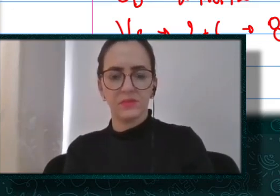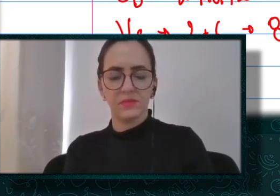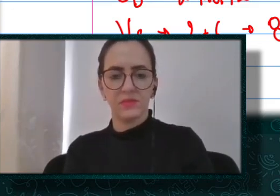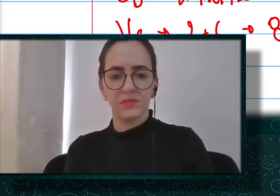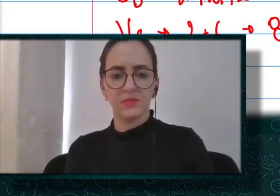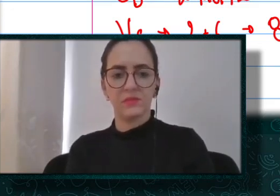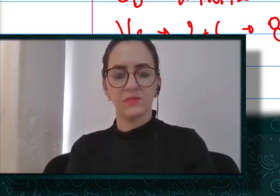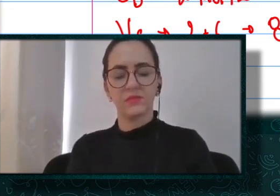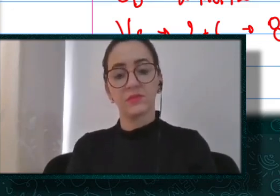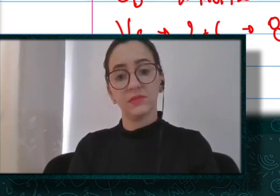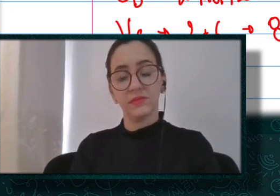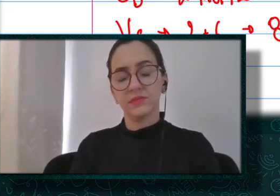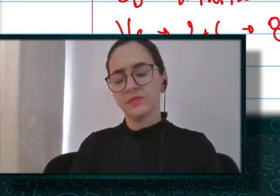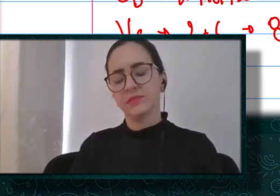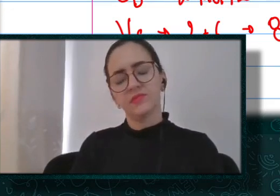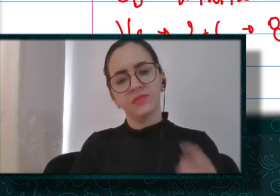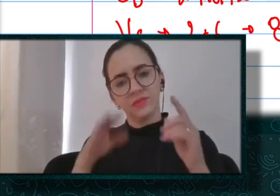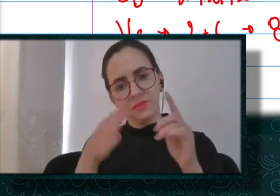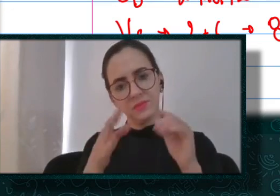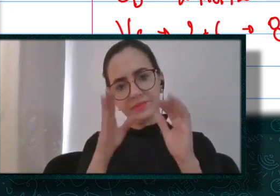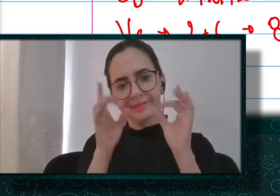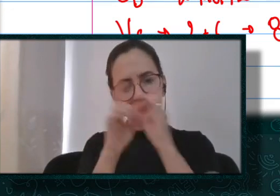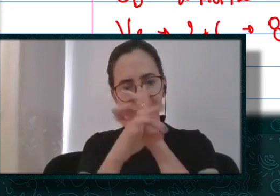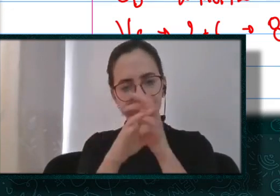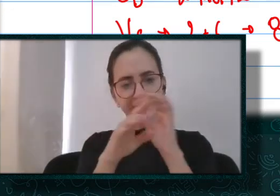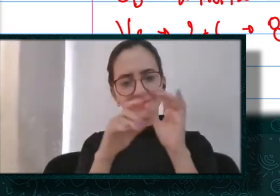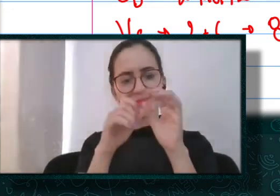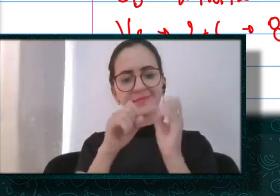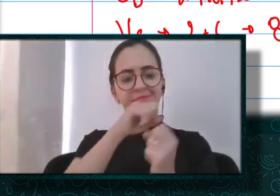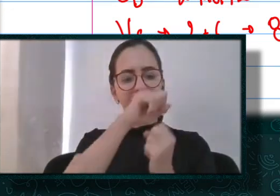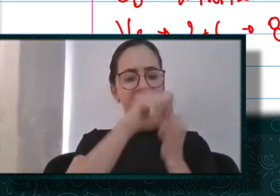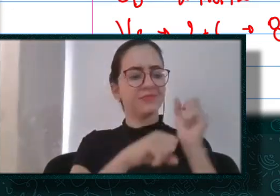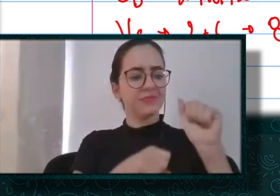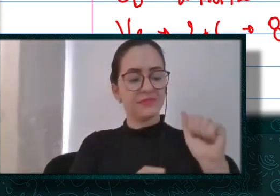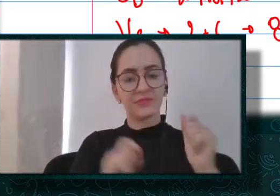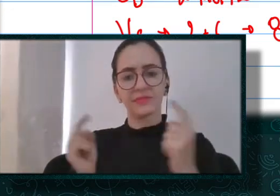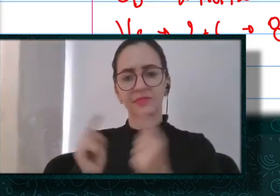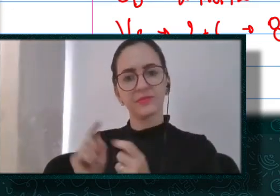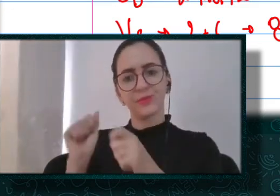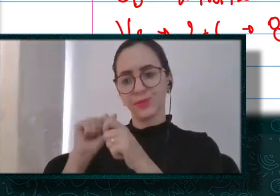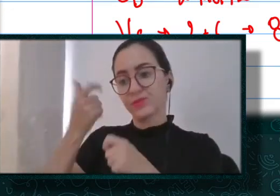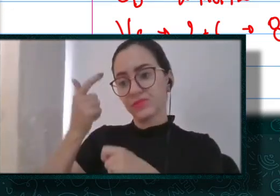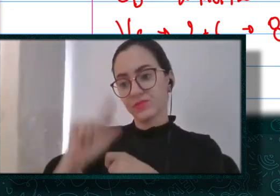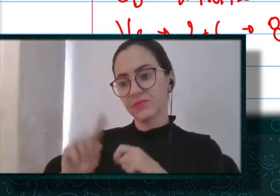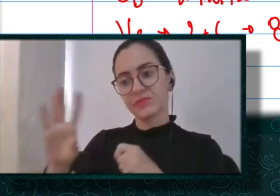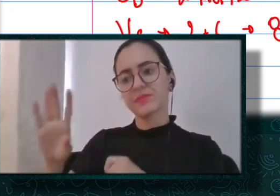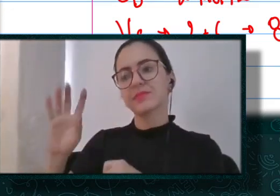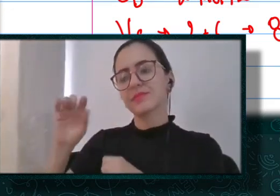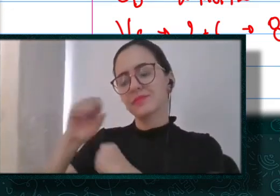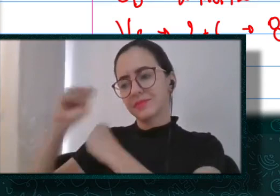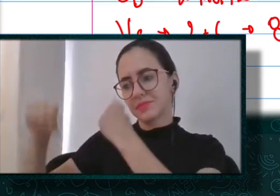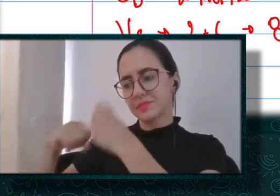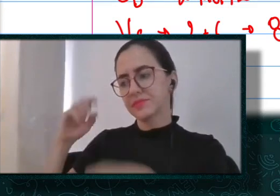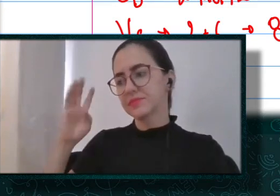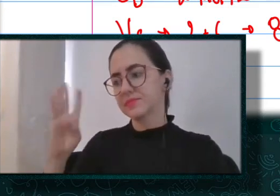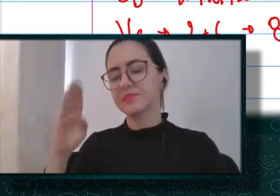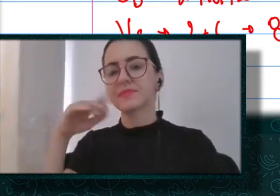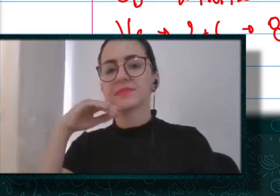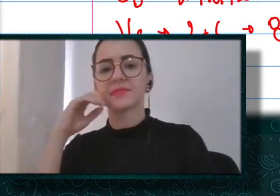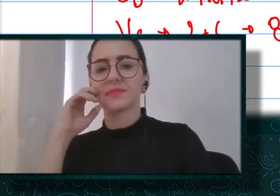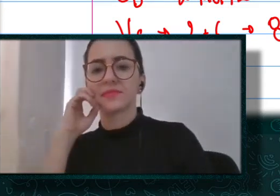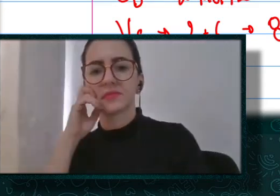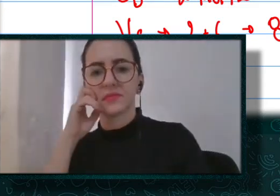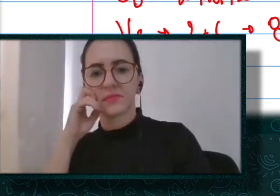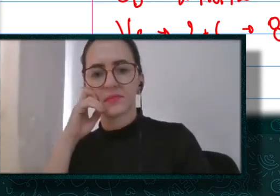Na solução B, o processo vai ser exatamente o mesmo. Estou vendo aqui, ó.